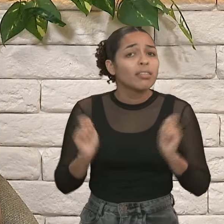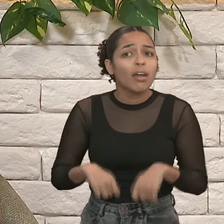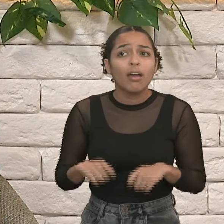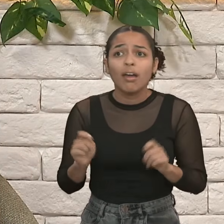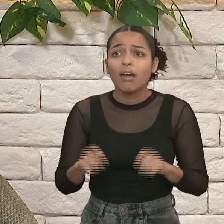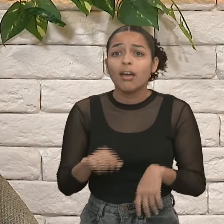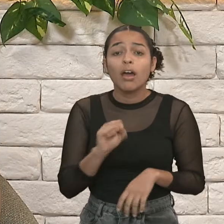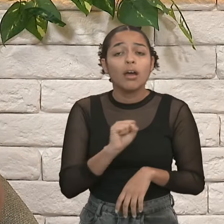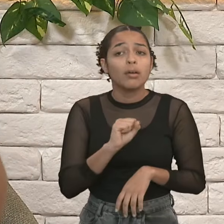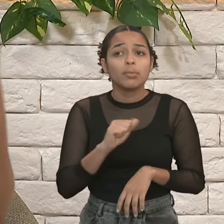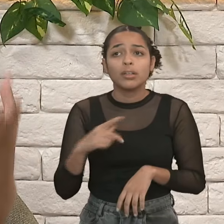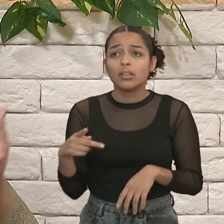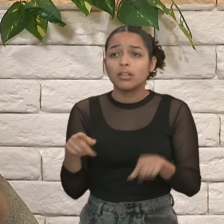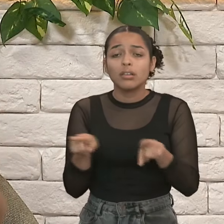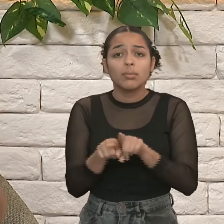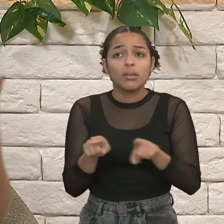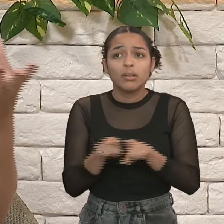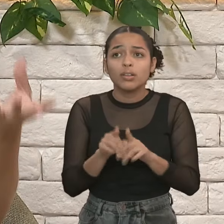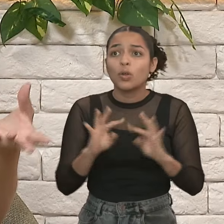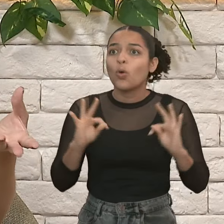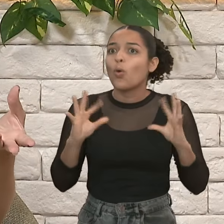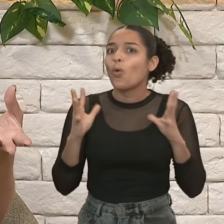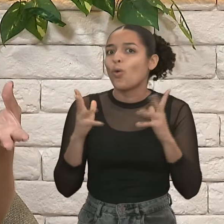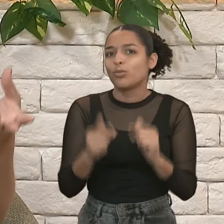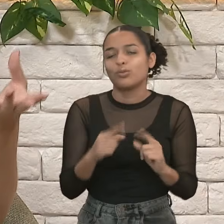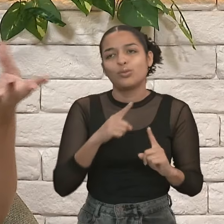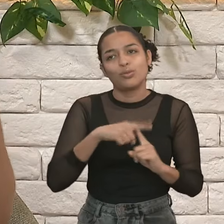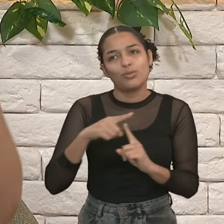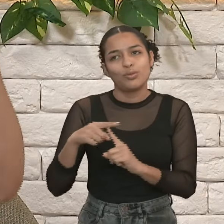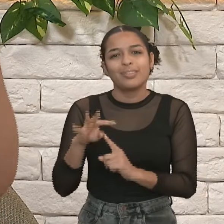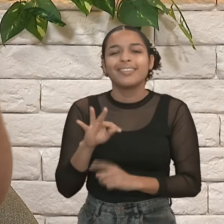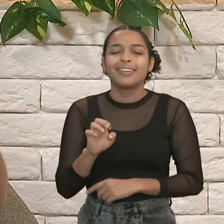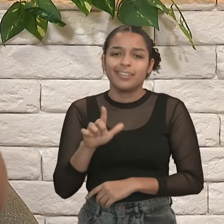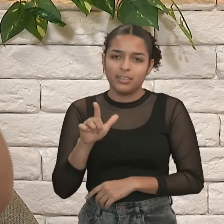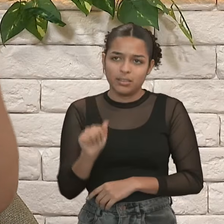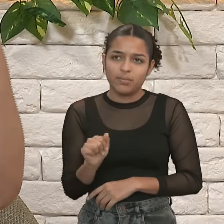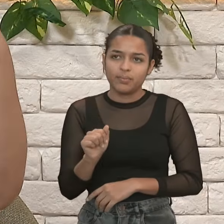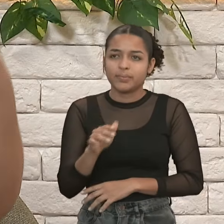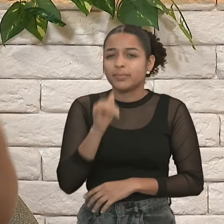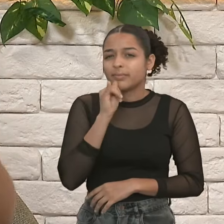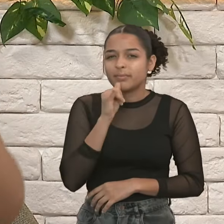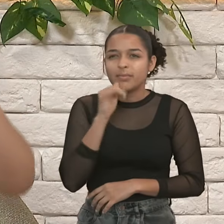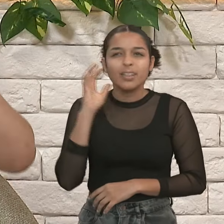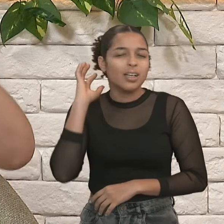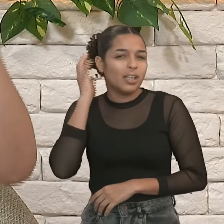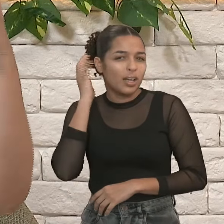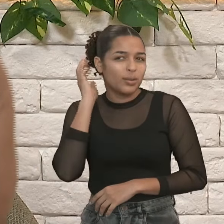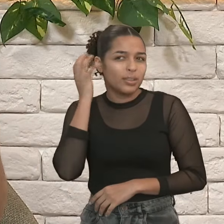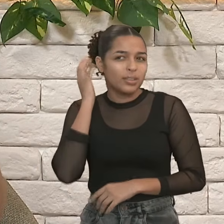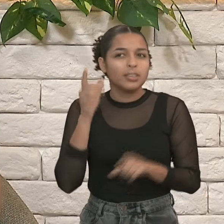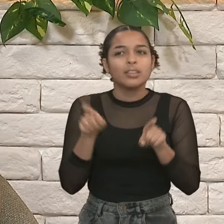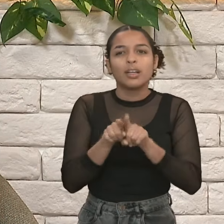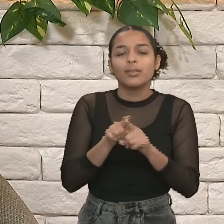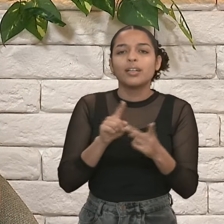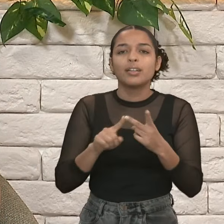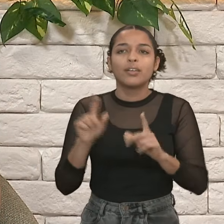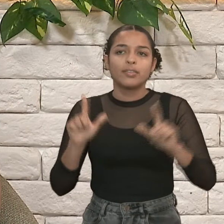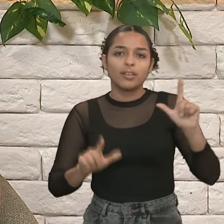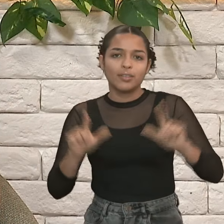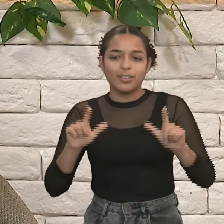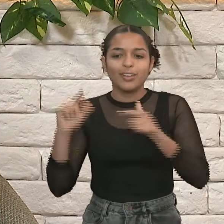enquadram nessas telas. O rádio, não. A TV tradicional, que só tem